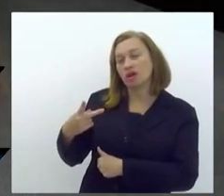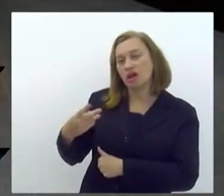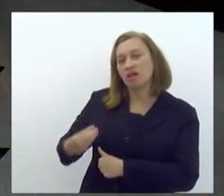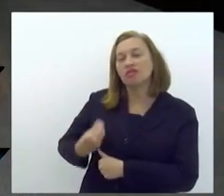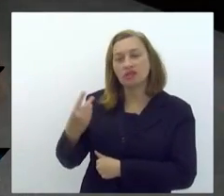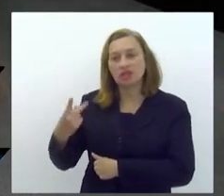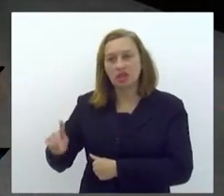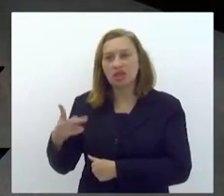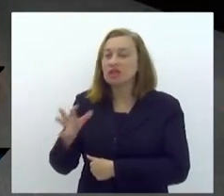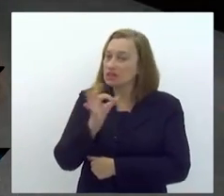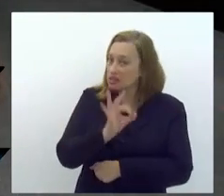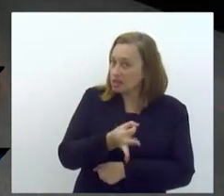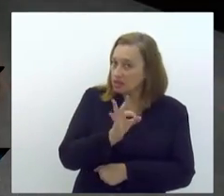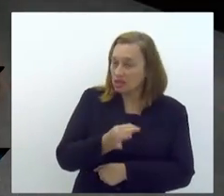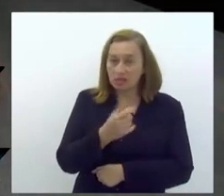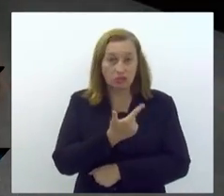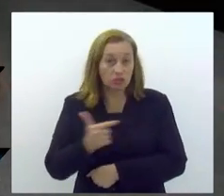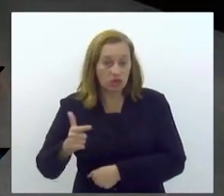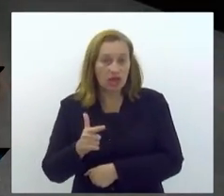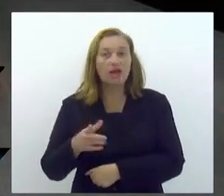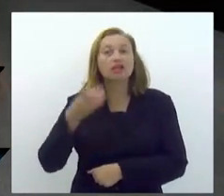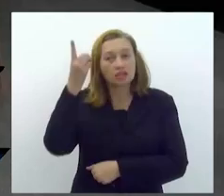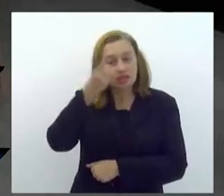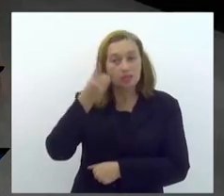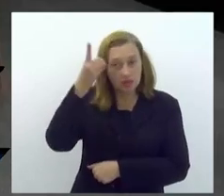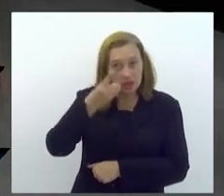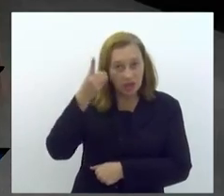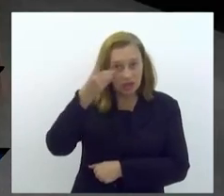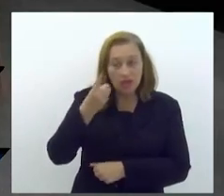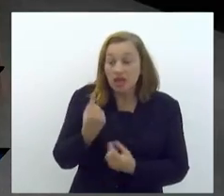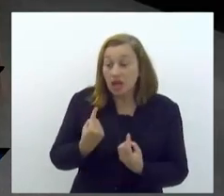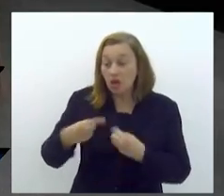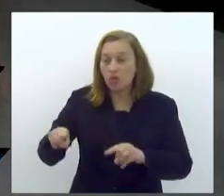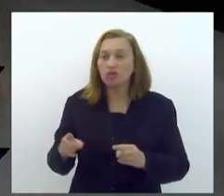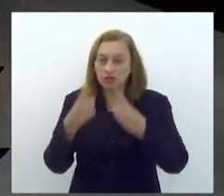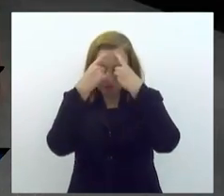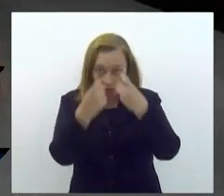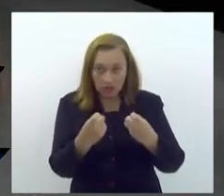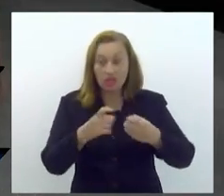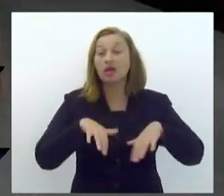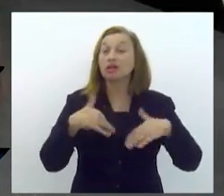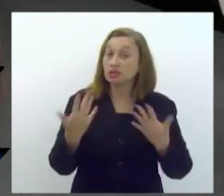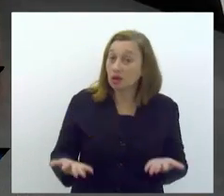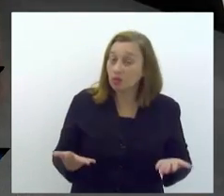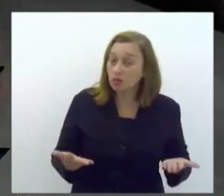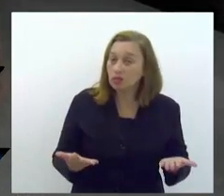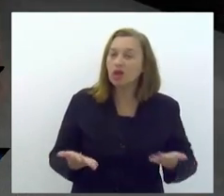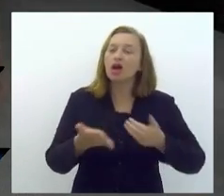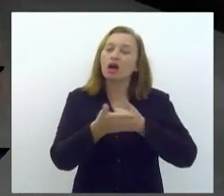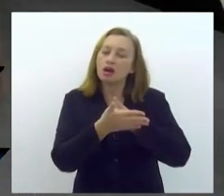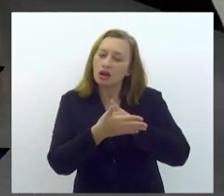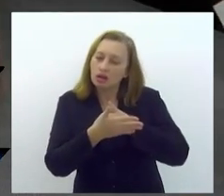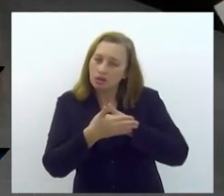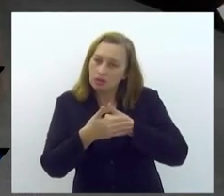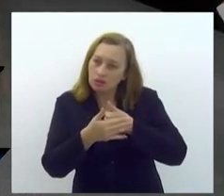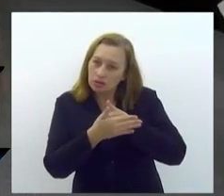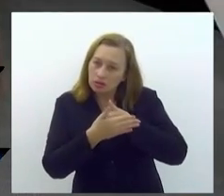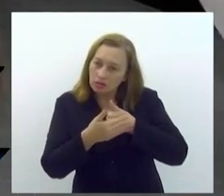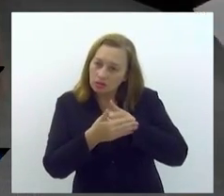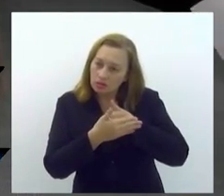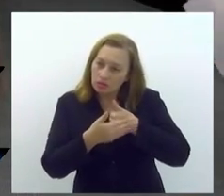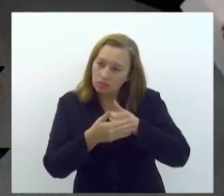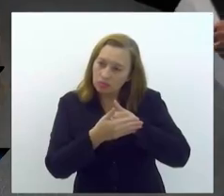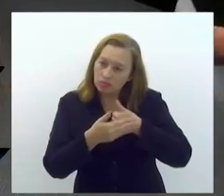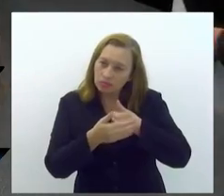Com certeza da parte da deputada que é contra a violência então acalmar o coração das famílias de